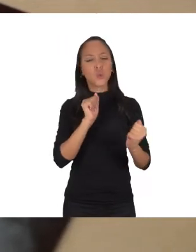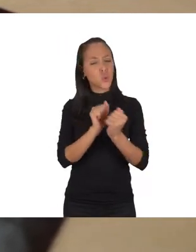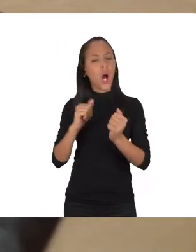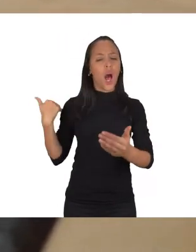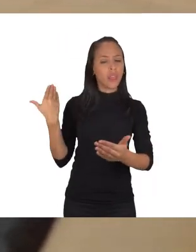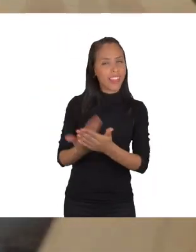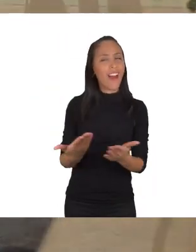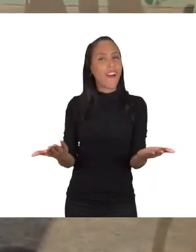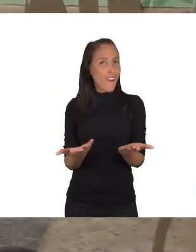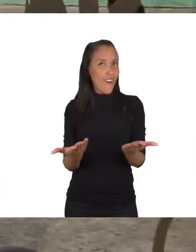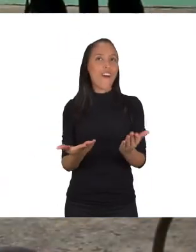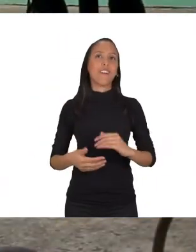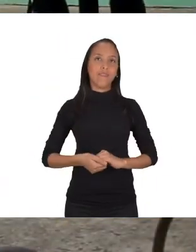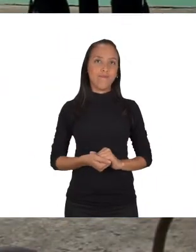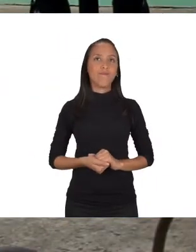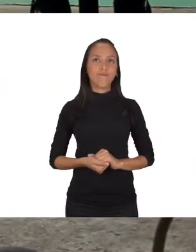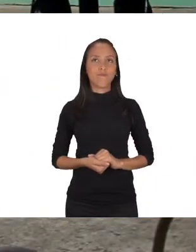hoje na batalha.